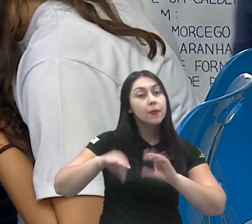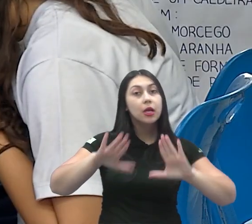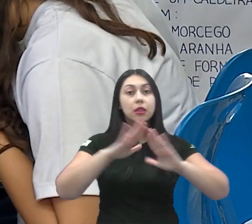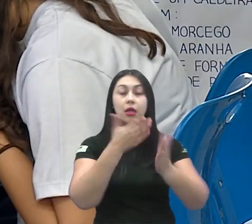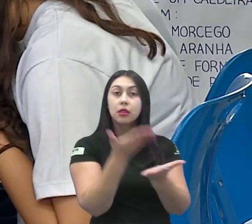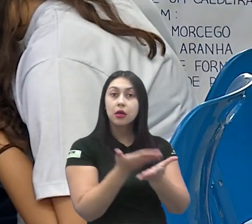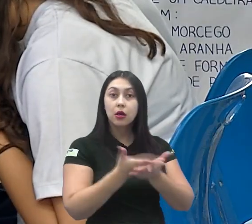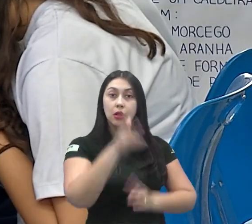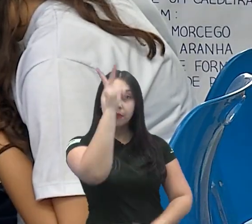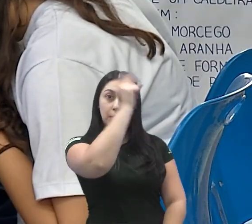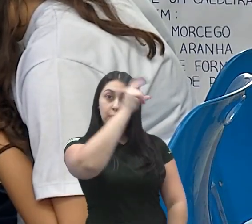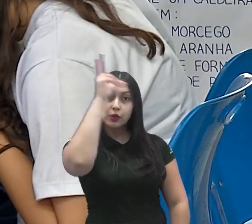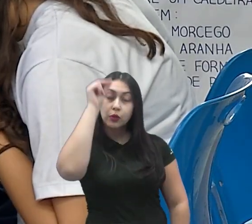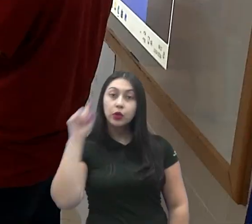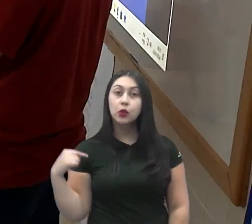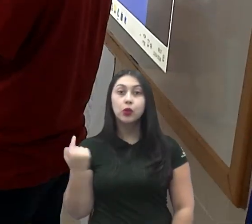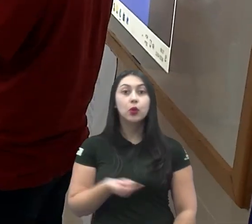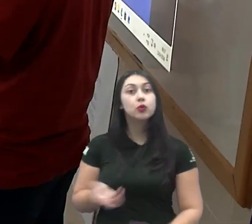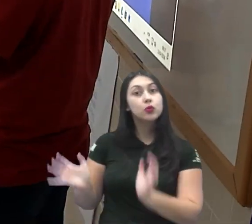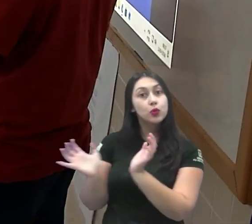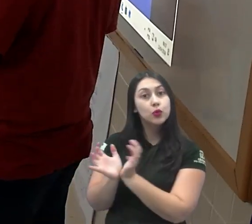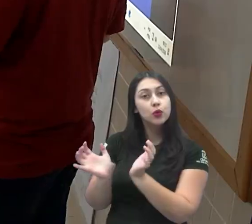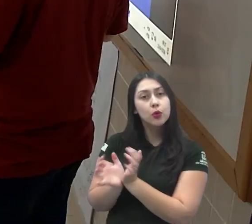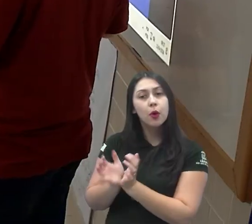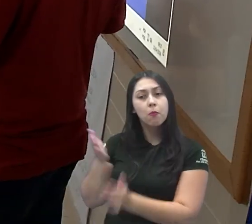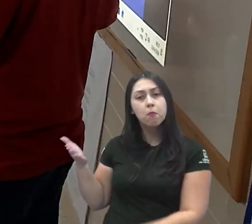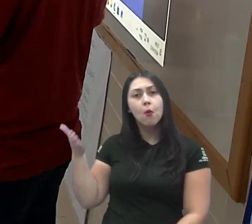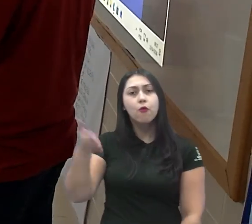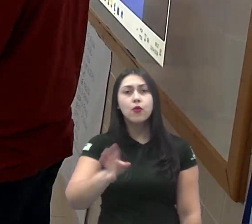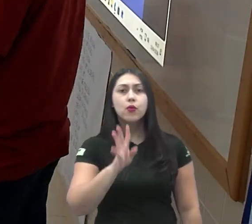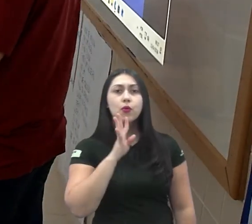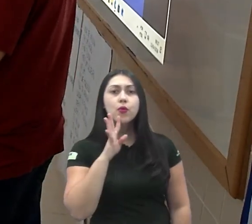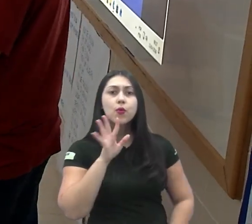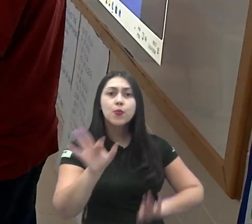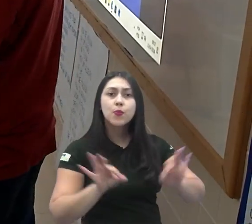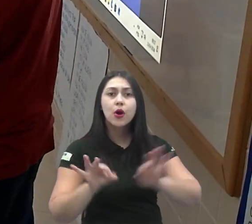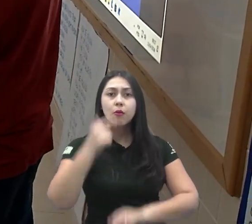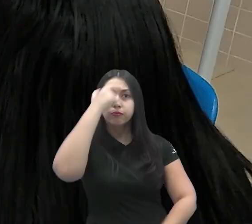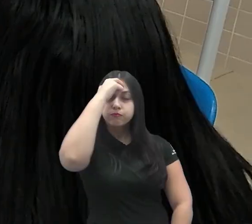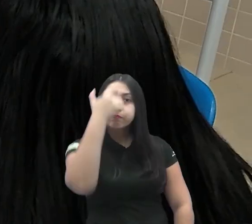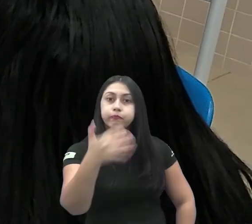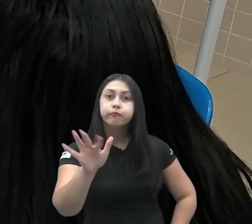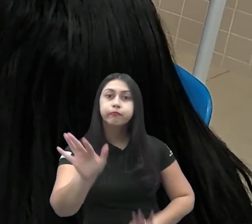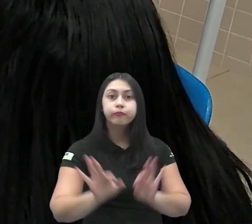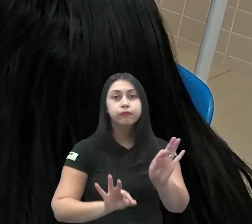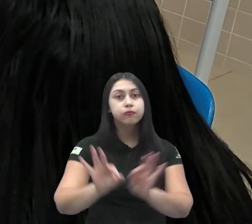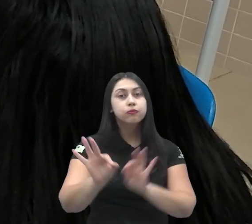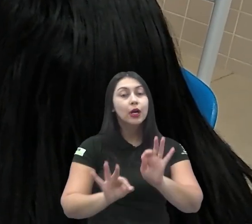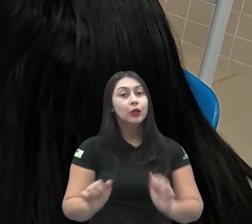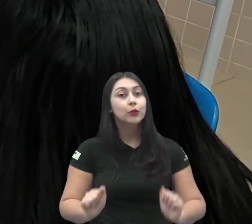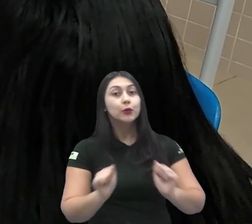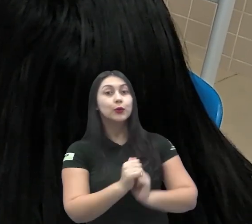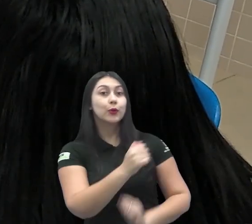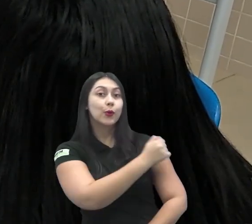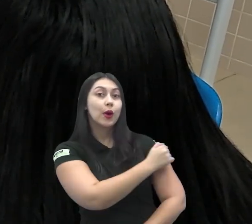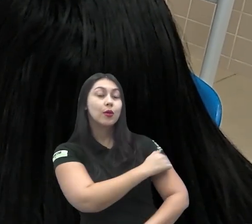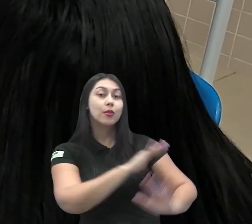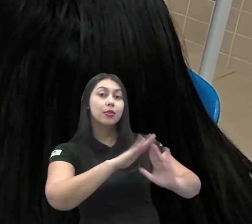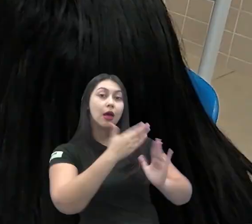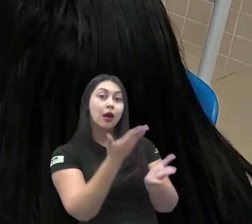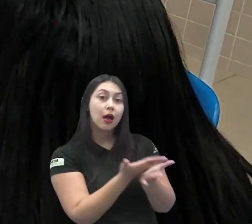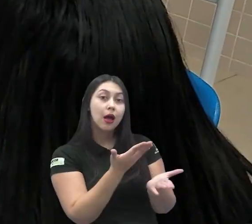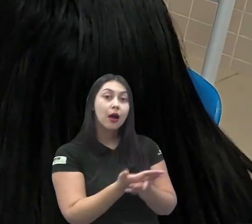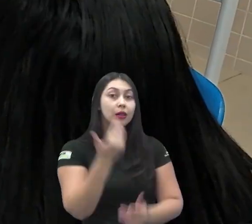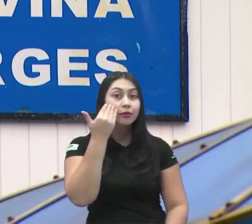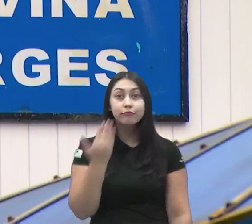de Ensino em São José dos Campos. A nossa equipe conheceu o projeto de conscientização que vem sendo desenvolvido com os alunos da